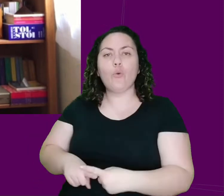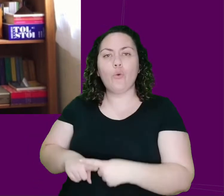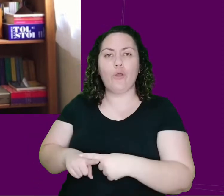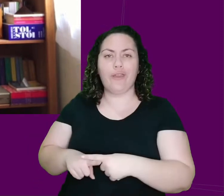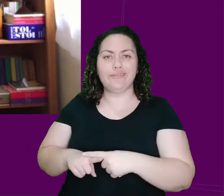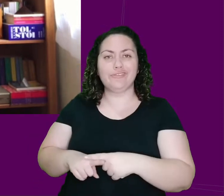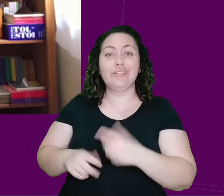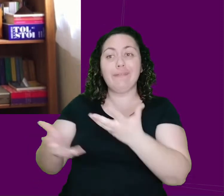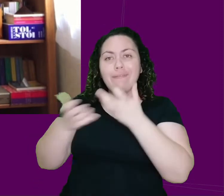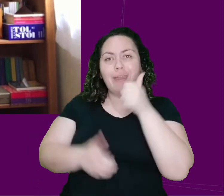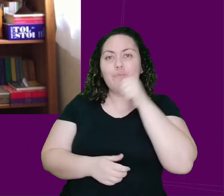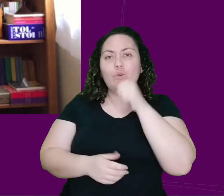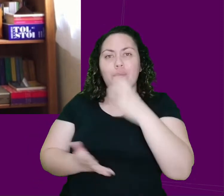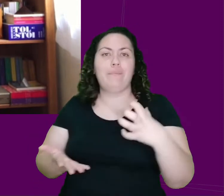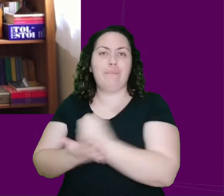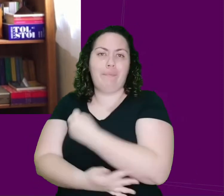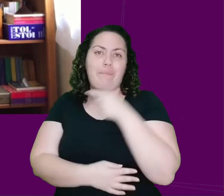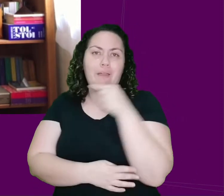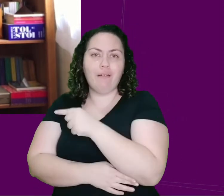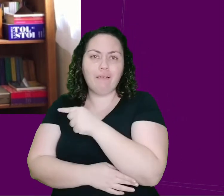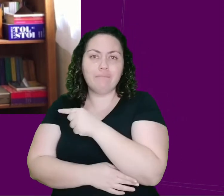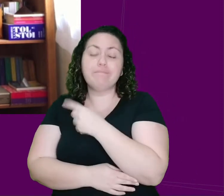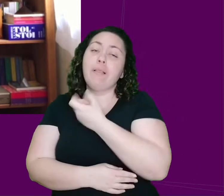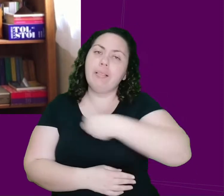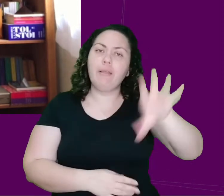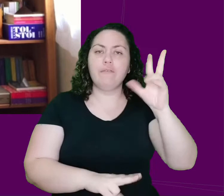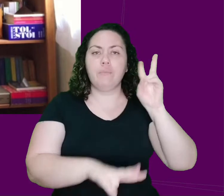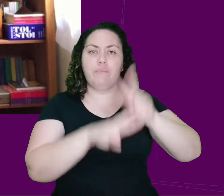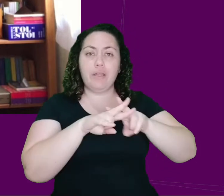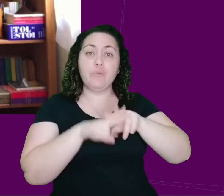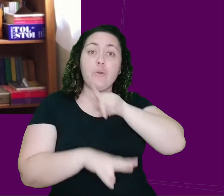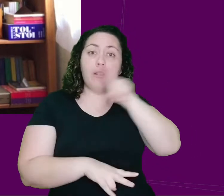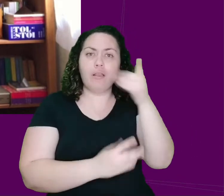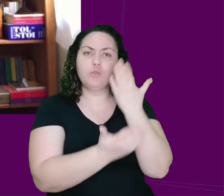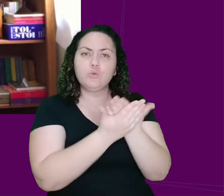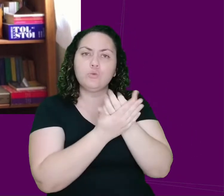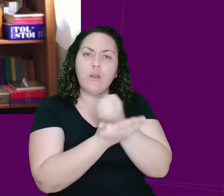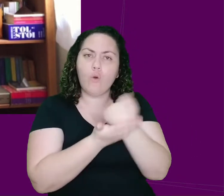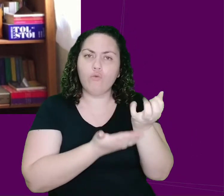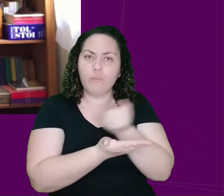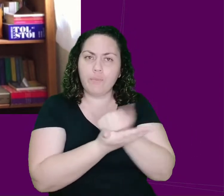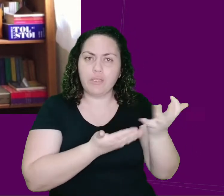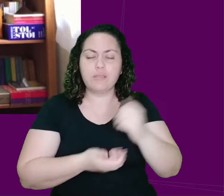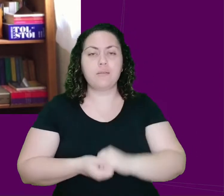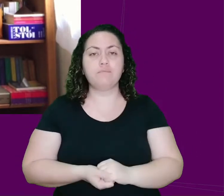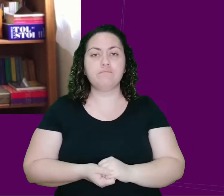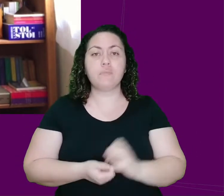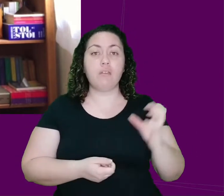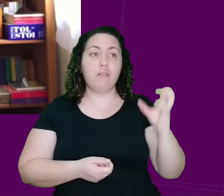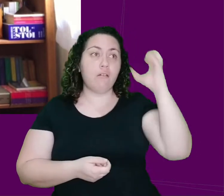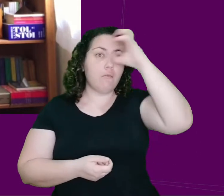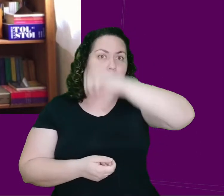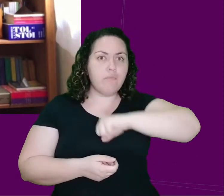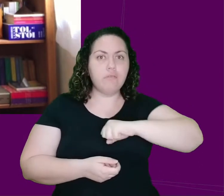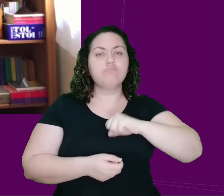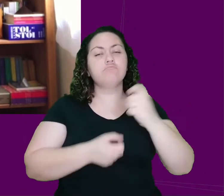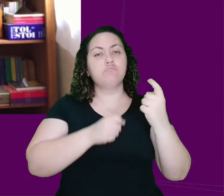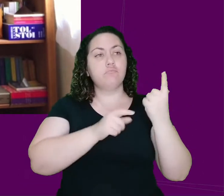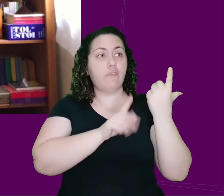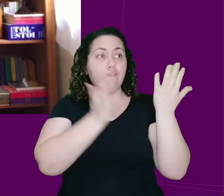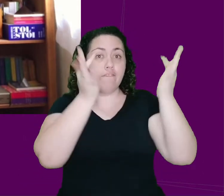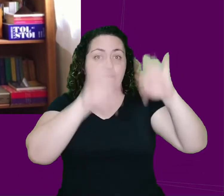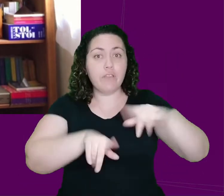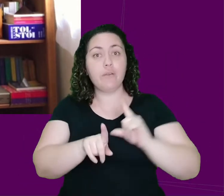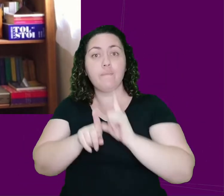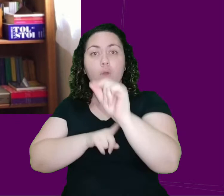que lhe interessava. Ele foi preso e na prisão alfabetizado. Ao sair, tira o título de eleitor, consegue